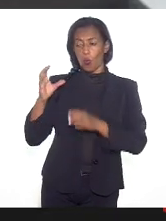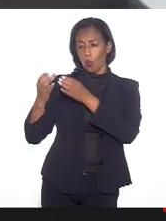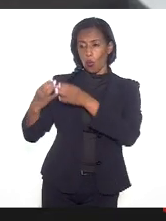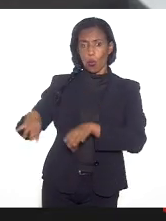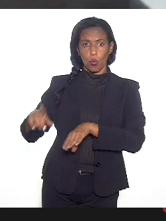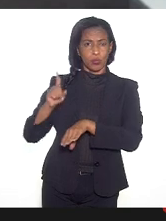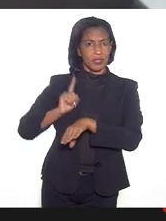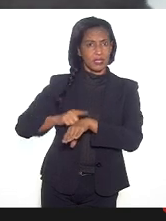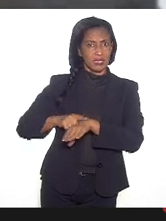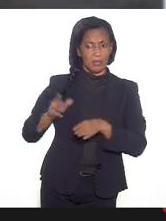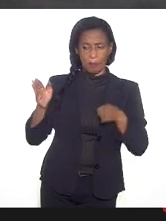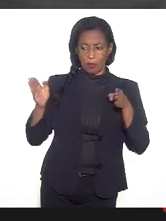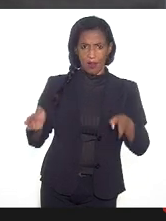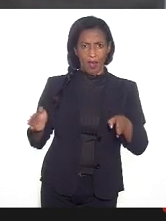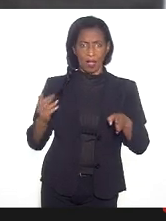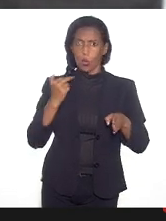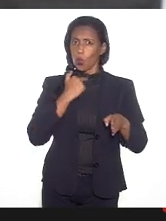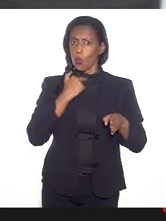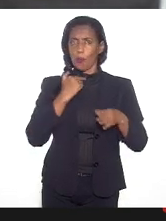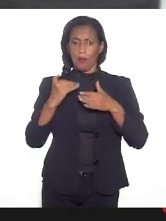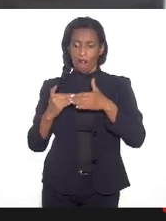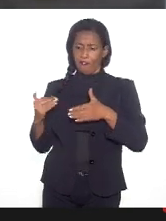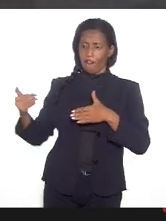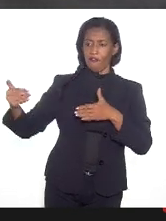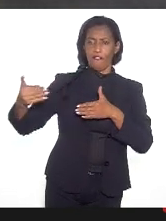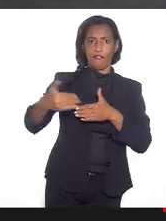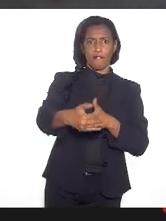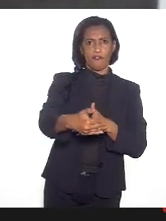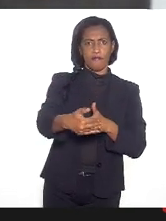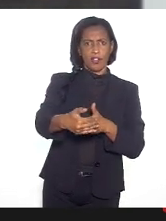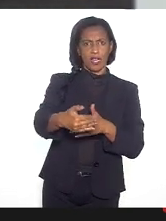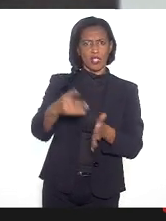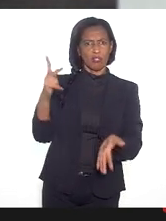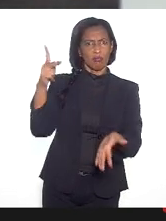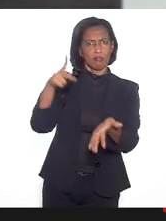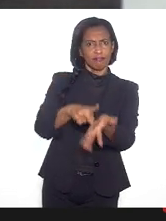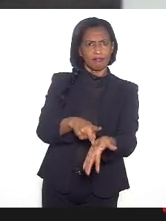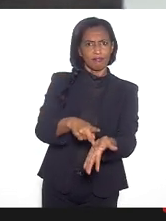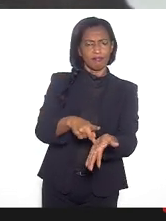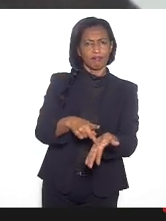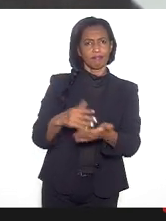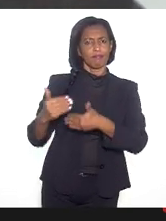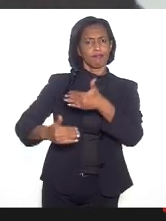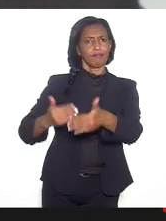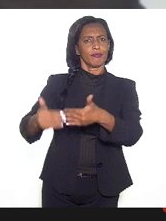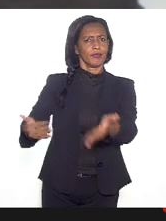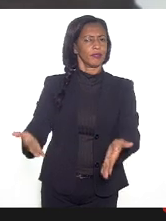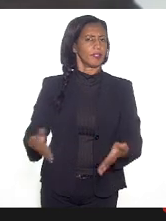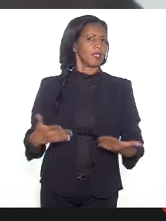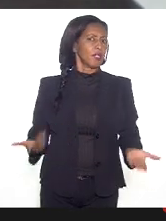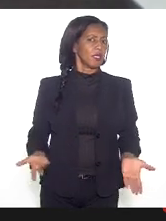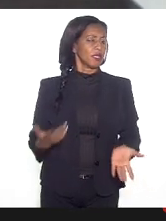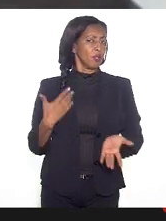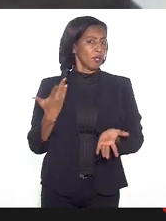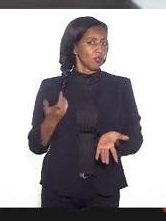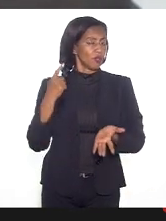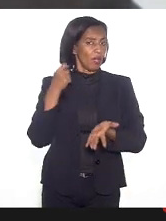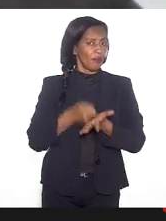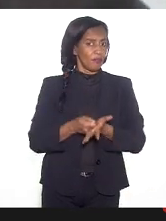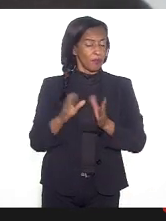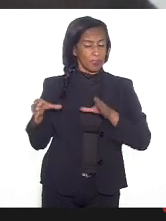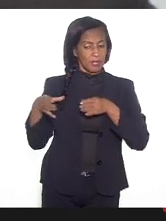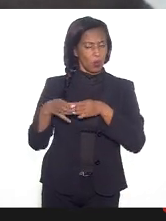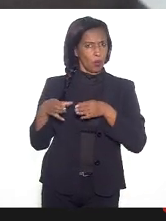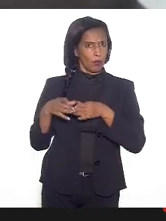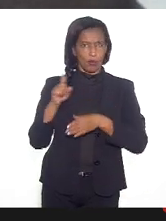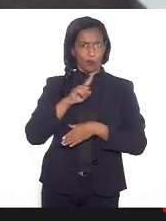pode estar à frente do concurso para engajamento definitivo na carreira. Então, é isso que, desde já, afirmo que essa comissão